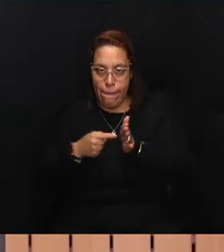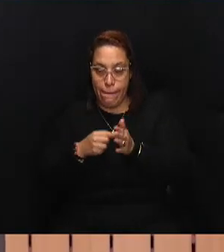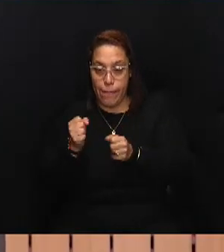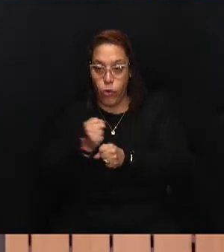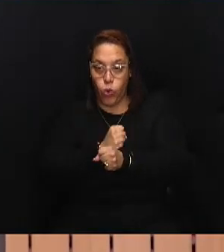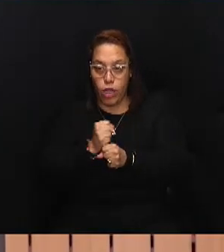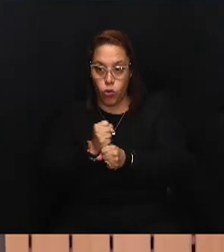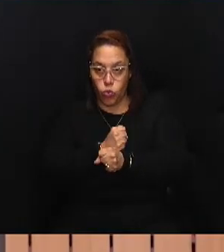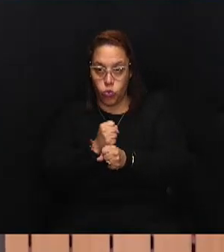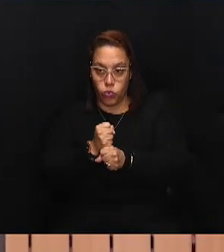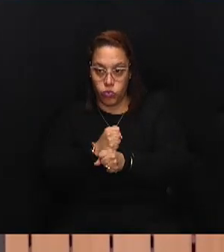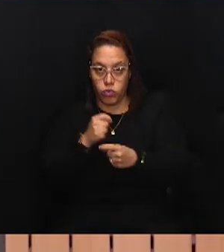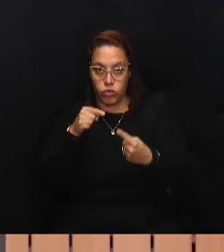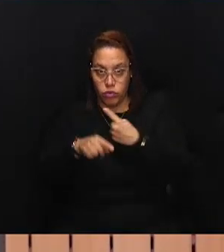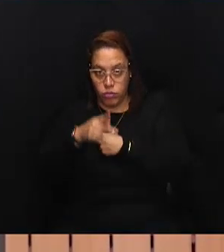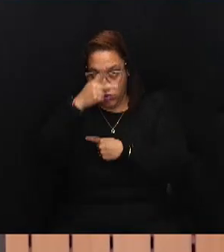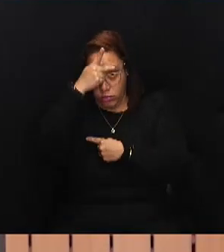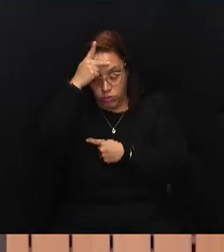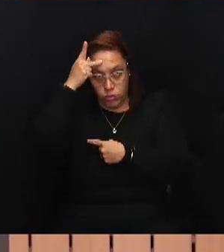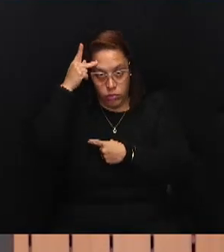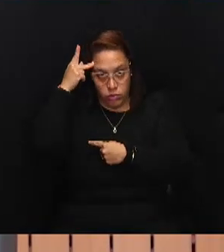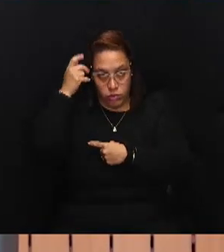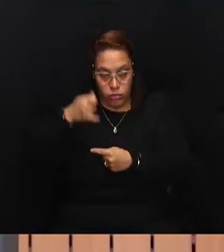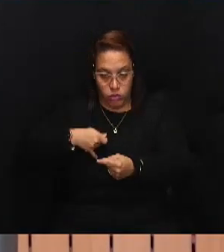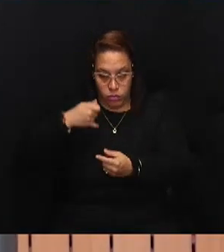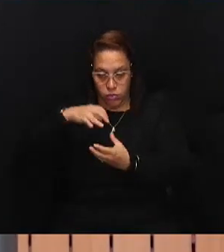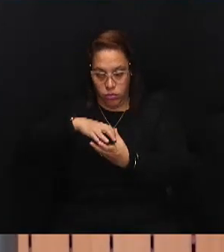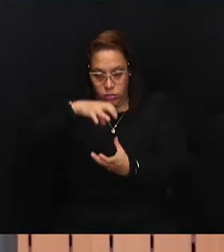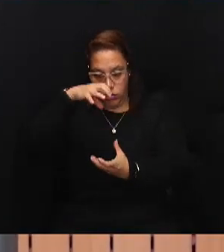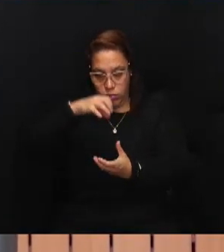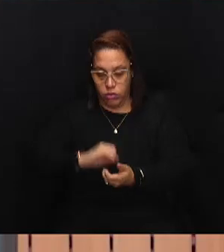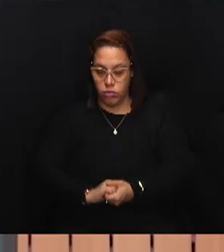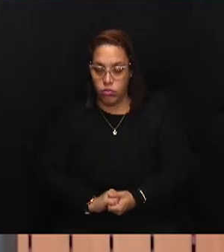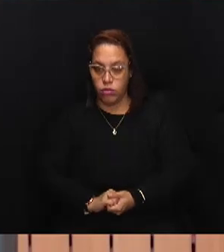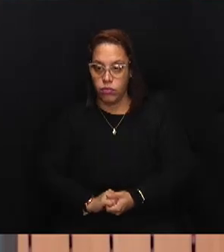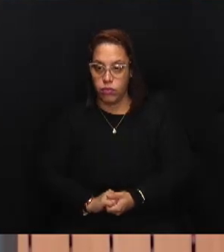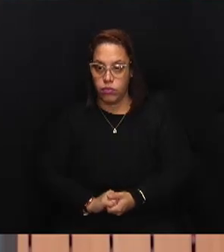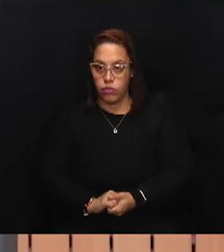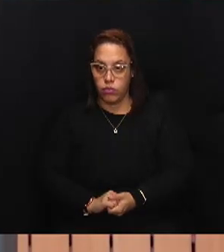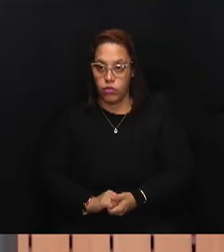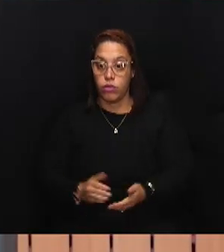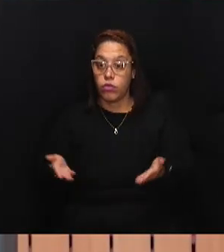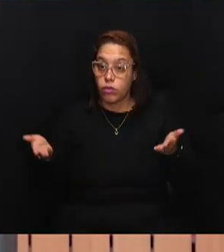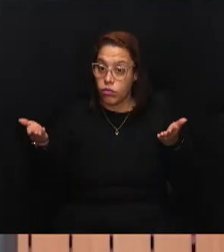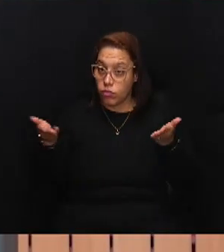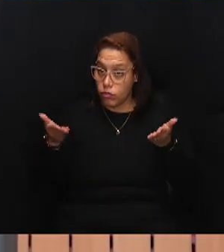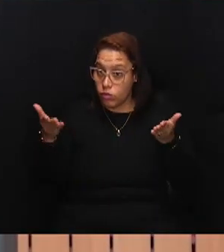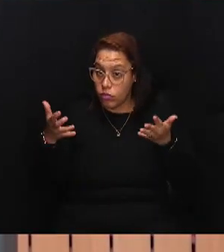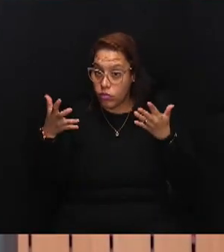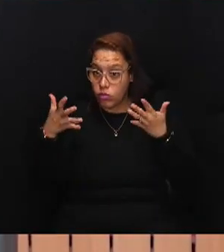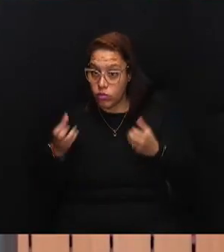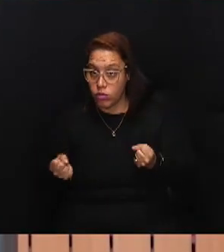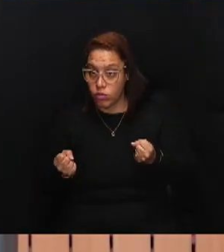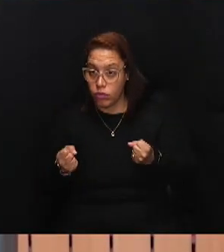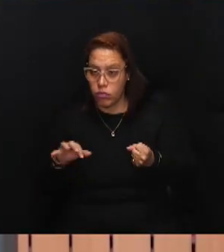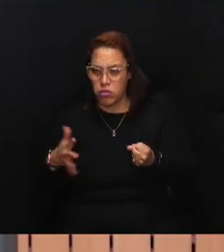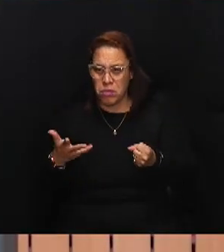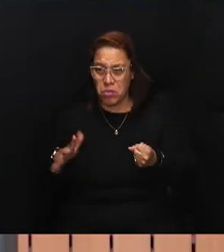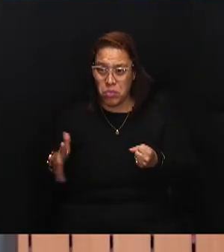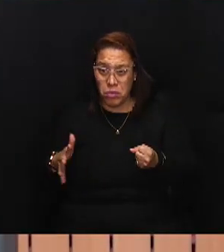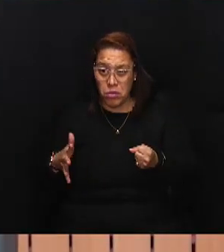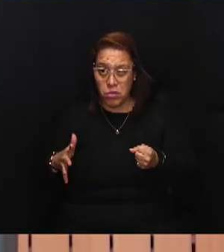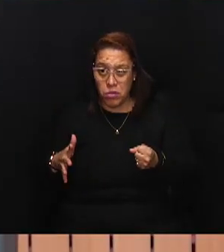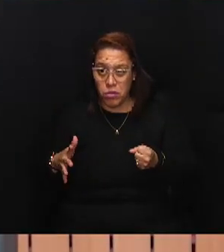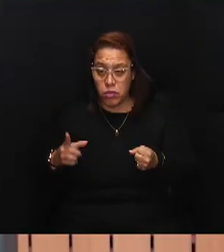ano de violação contra os direitos da pessoa idosa. Hoje, nós estamos recebendo, em